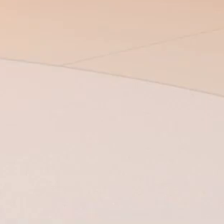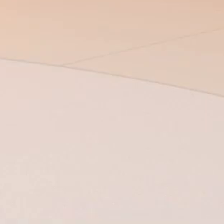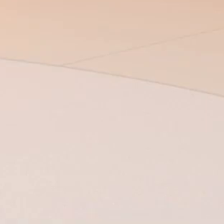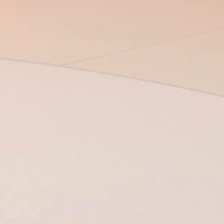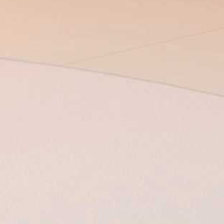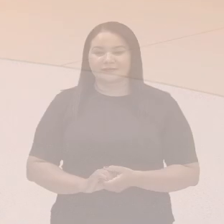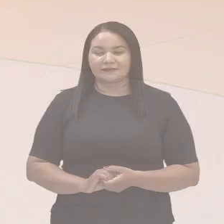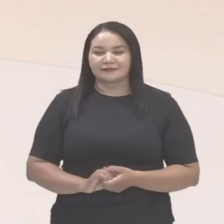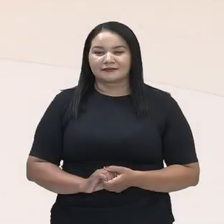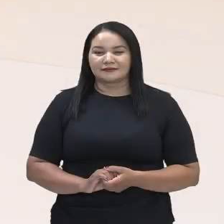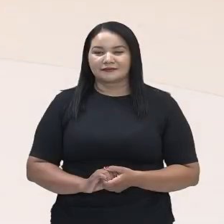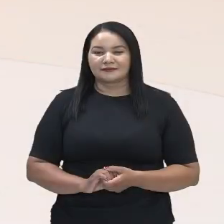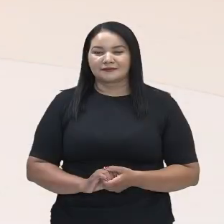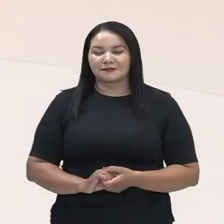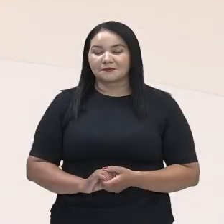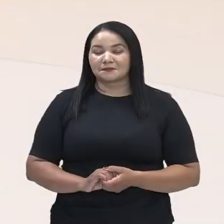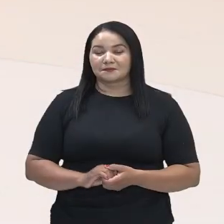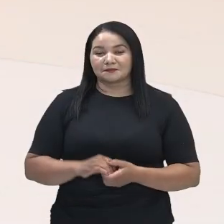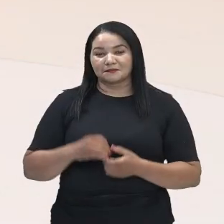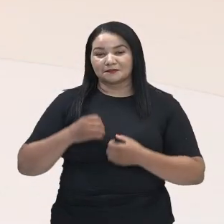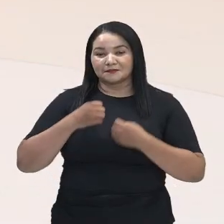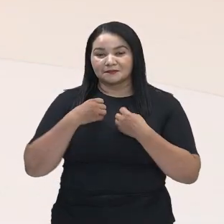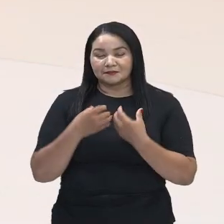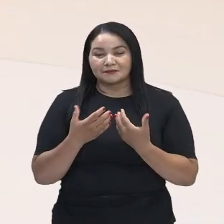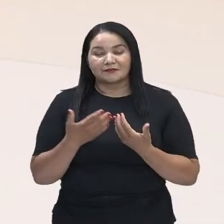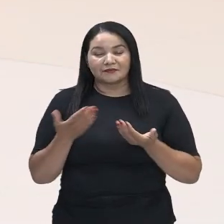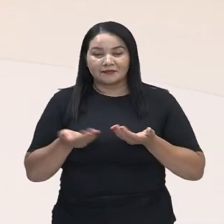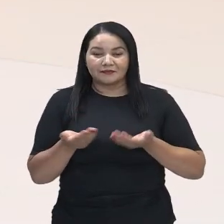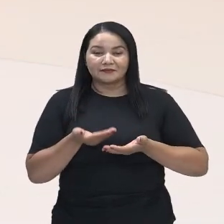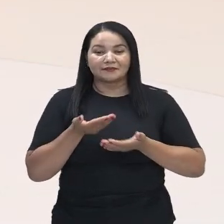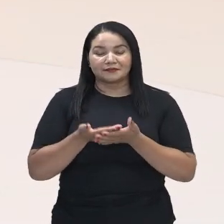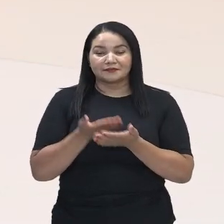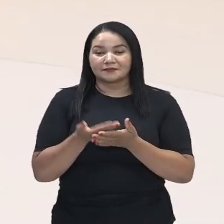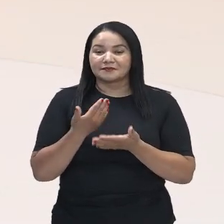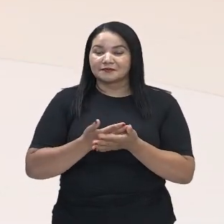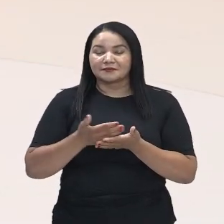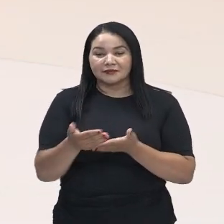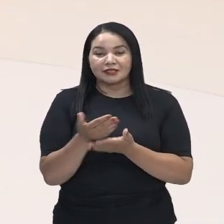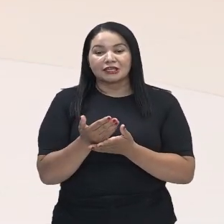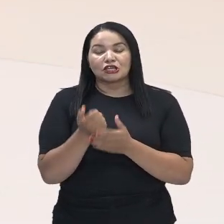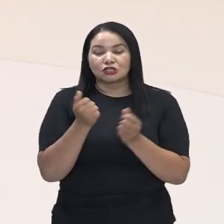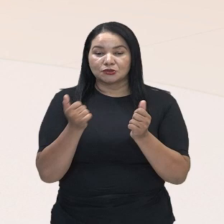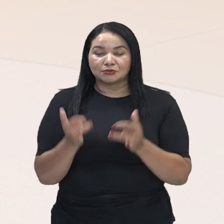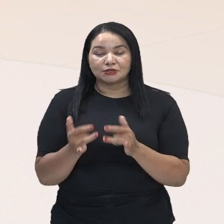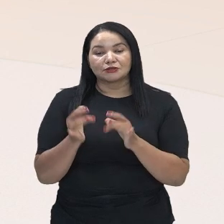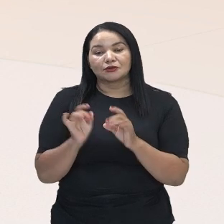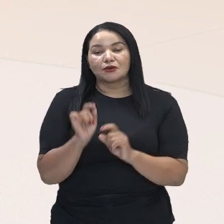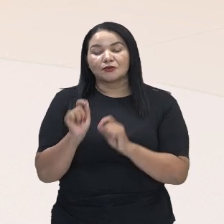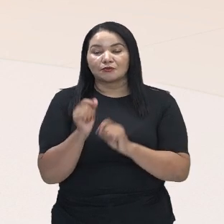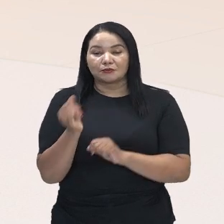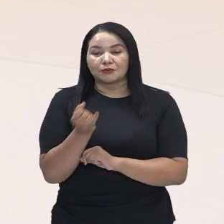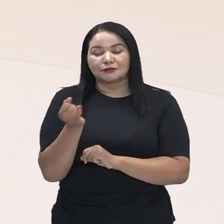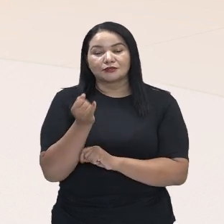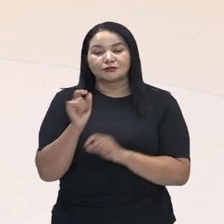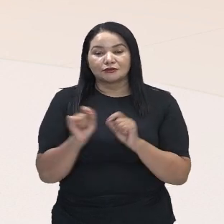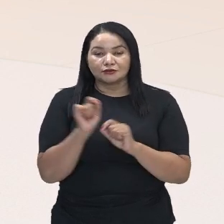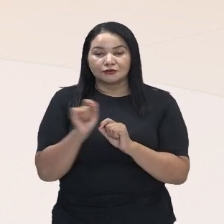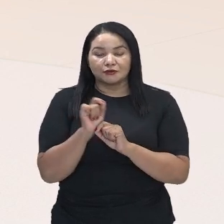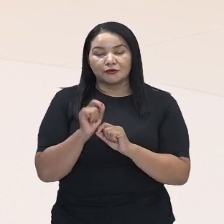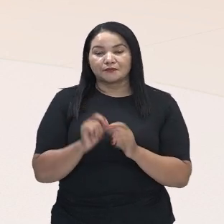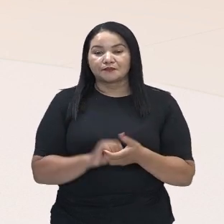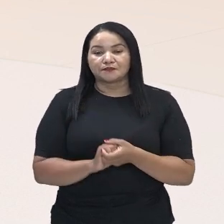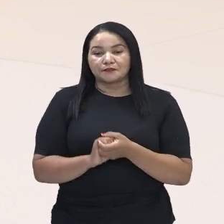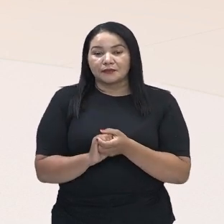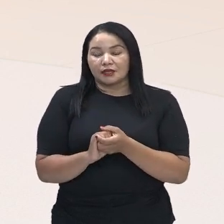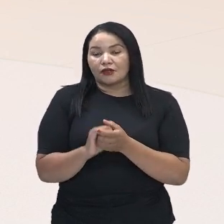Muito bem, queridos alunos, nós iniciamos essa aula falando de um assunto muito importante a respeito da formação